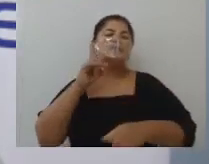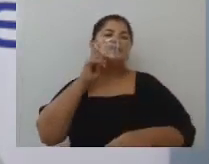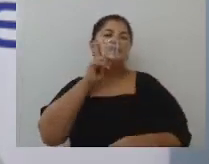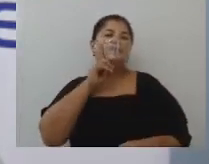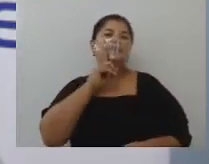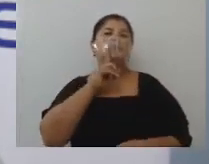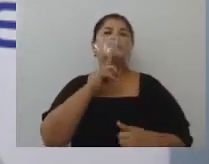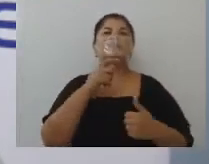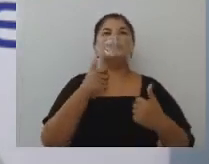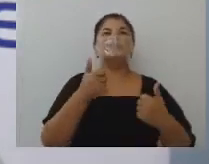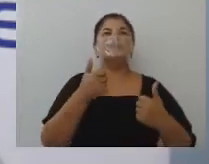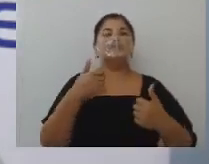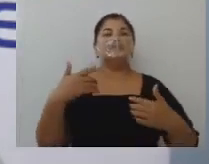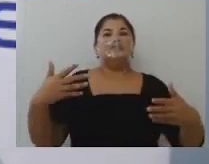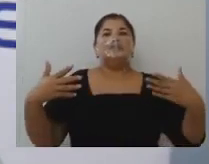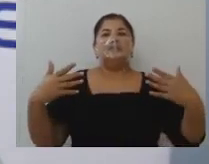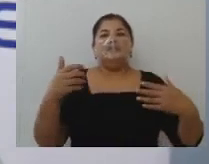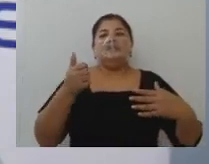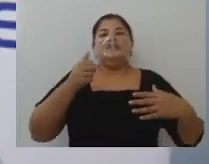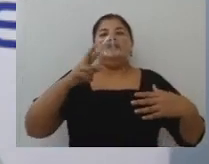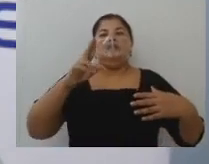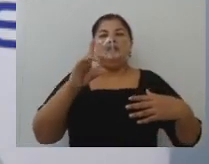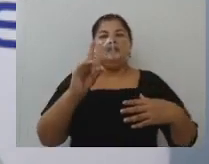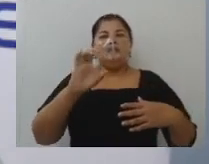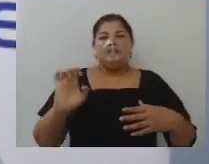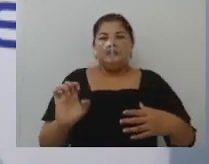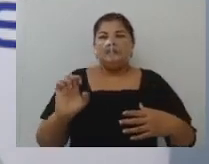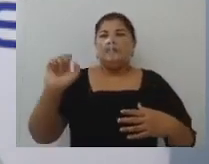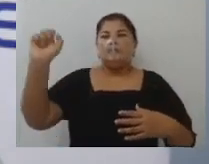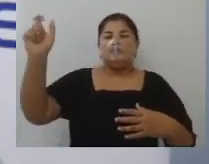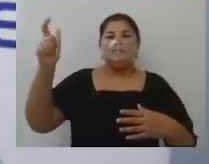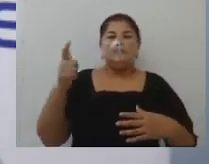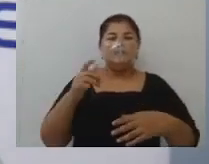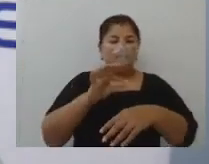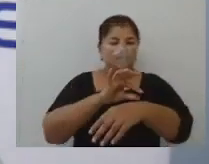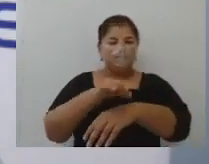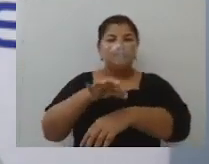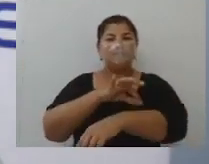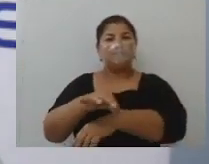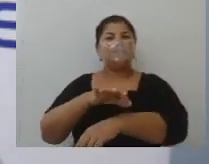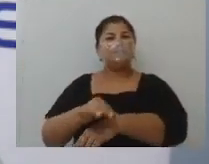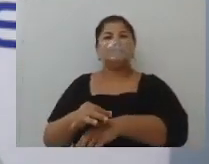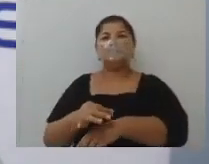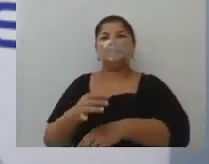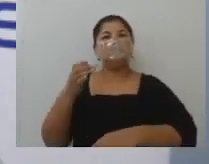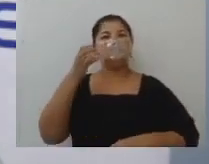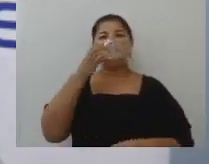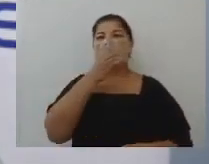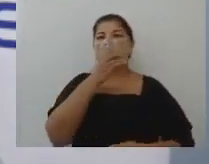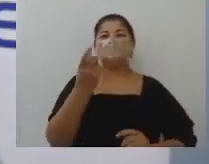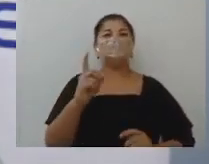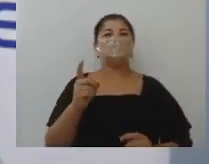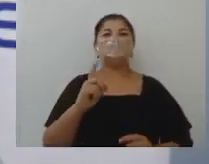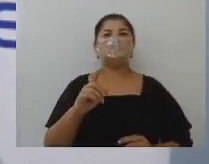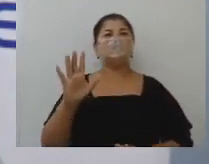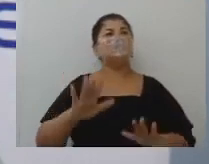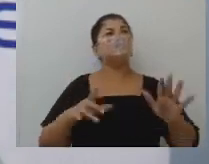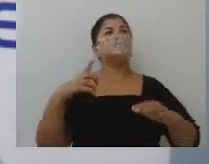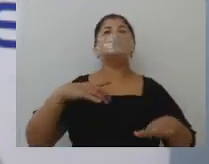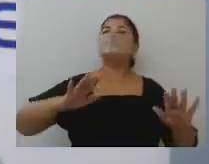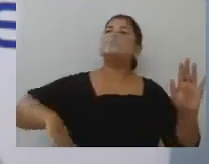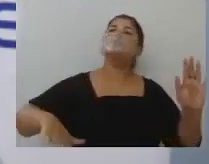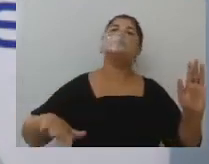vai fazer você ficar ardendo com o sol, que vai despelar, ela não esquenta. Às vezes você está lá na